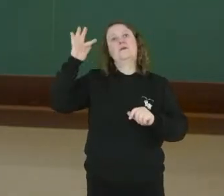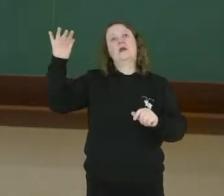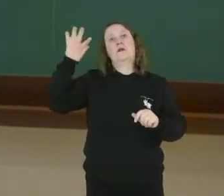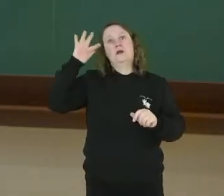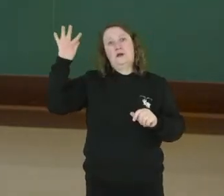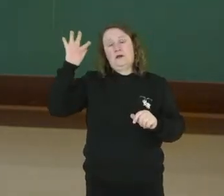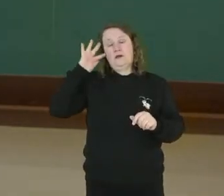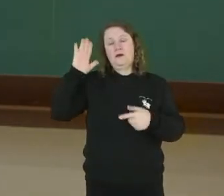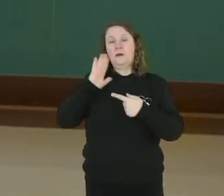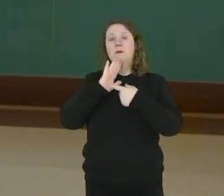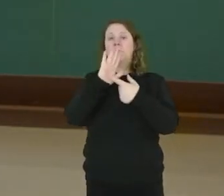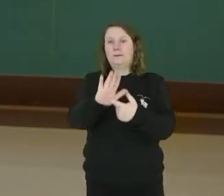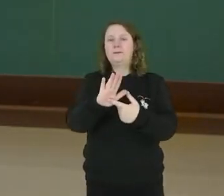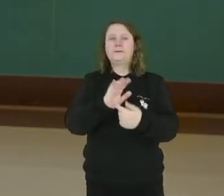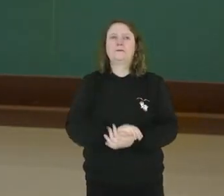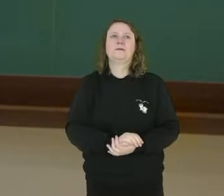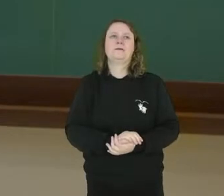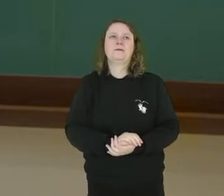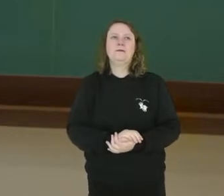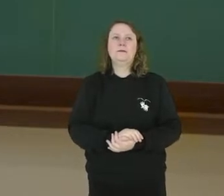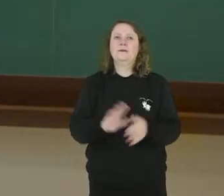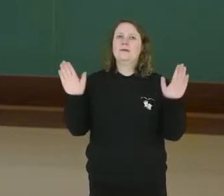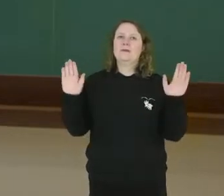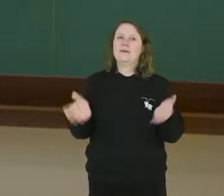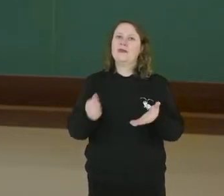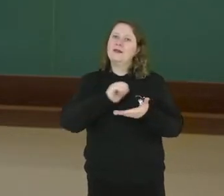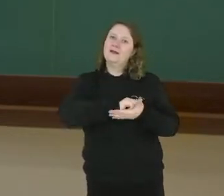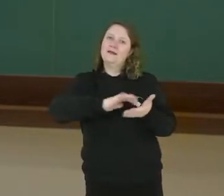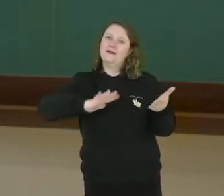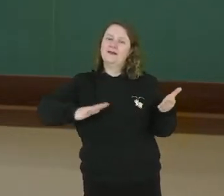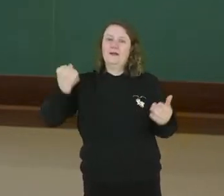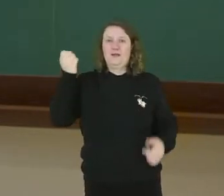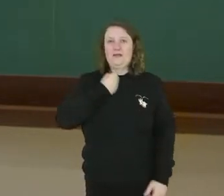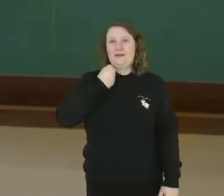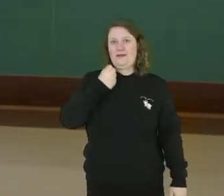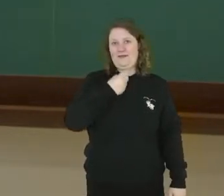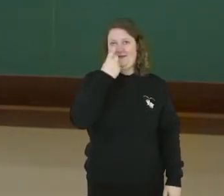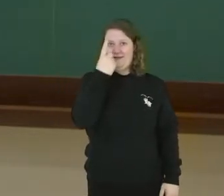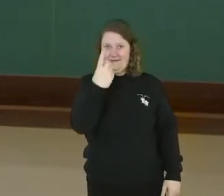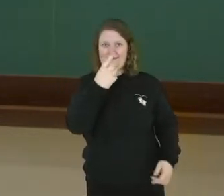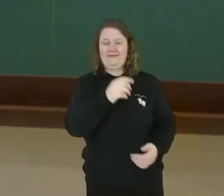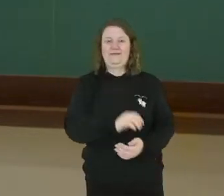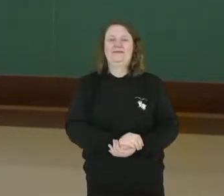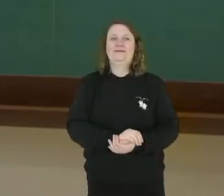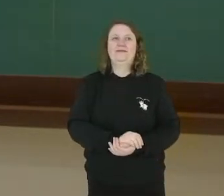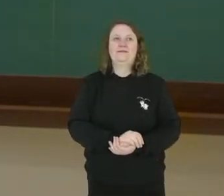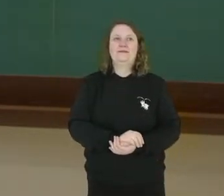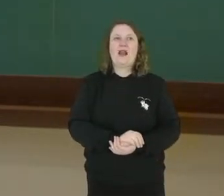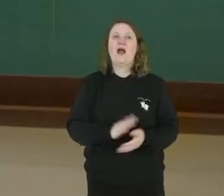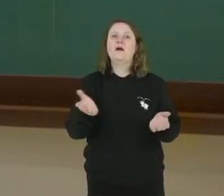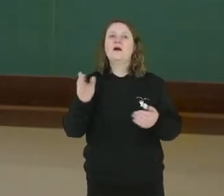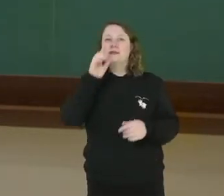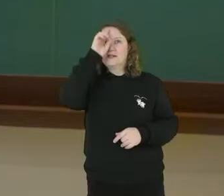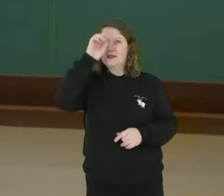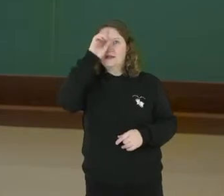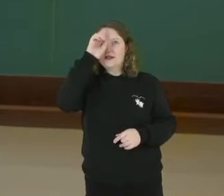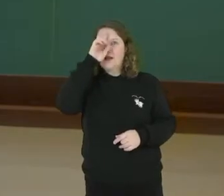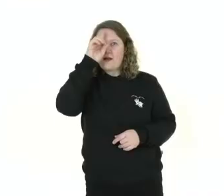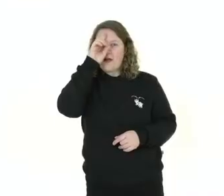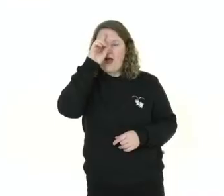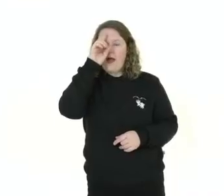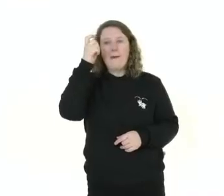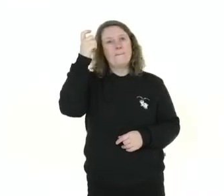isso sobre as invenções deles. O exercício número 1. Use a criatividade.